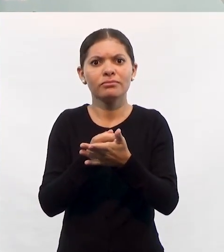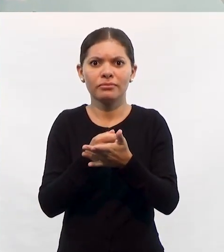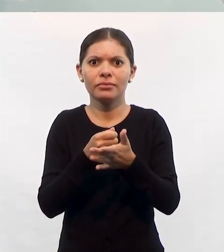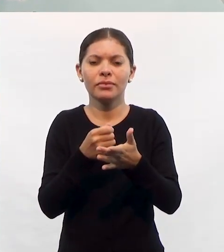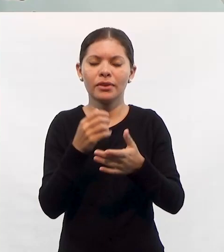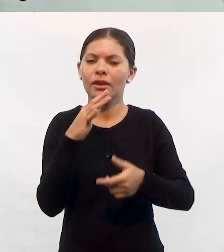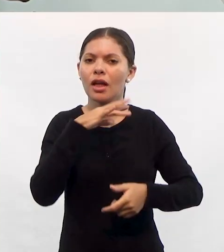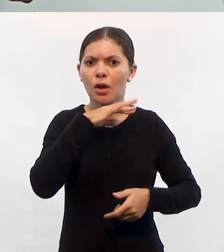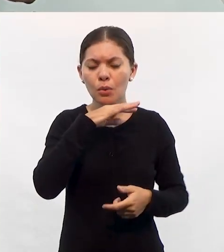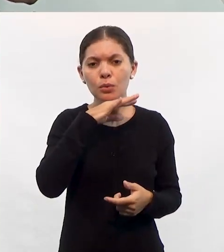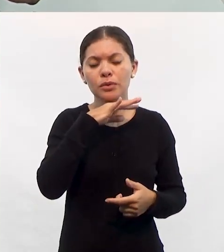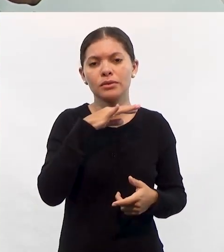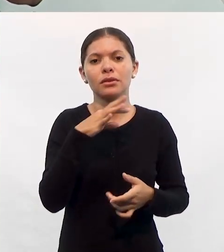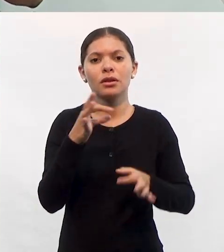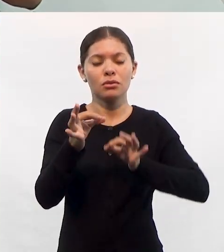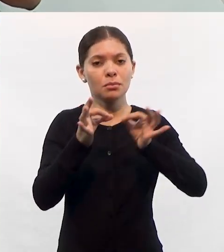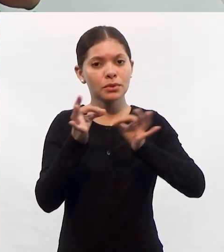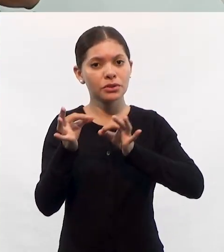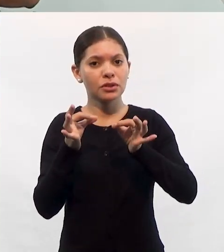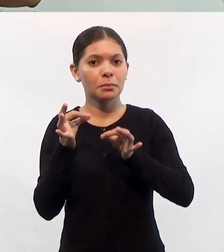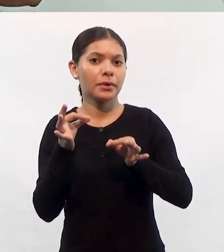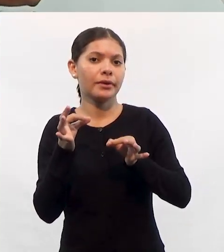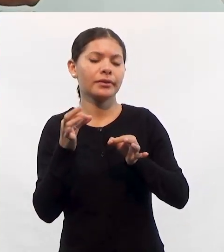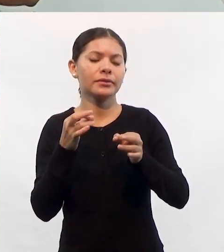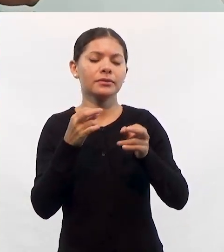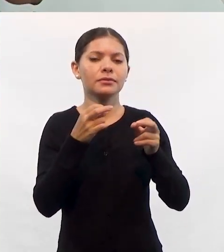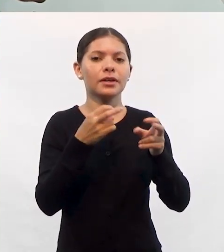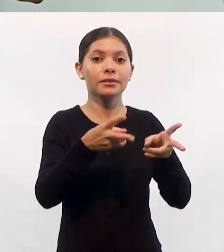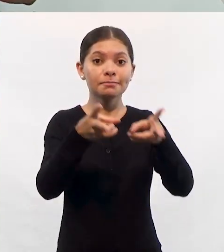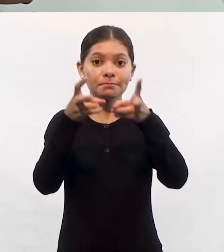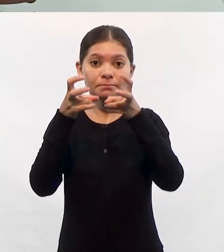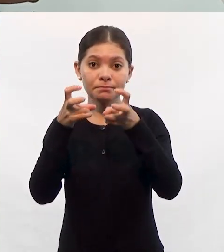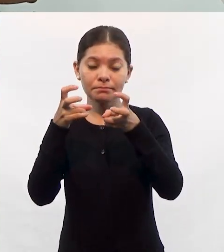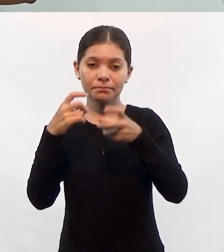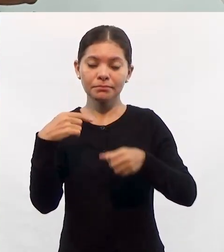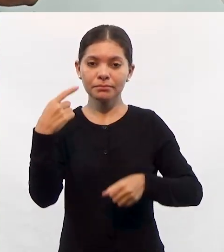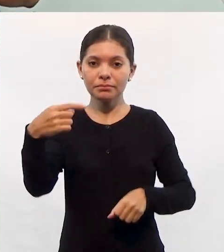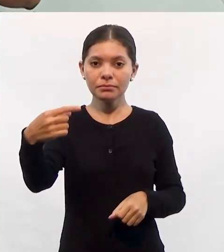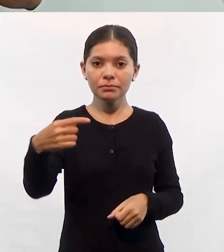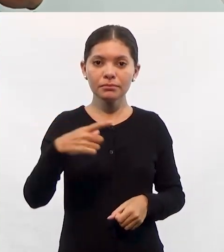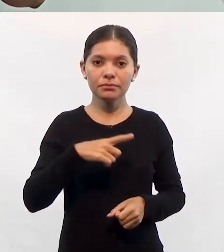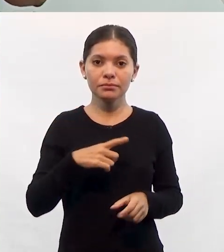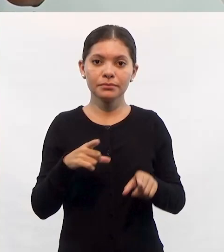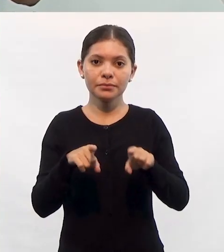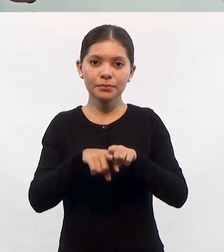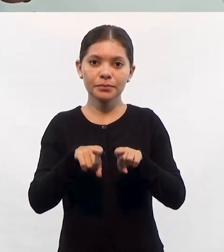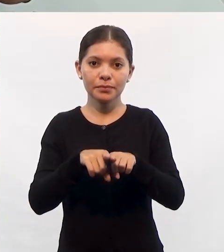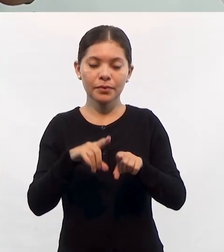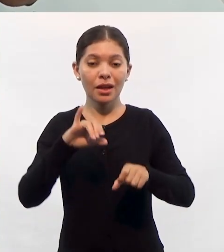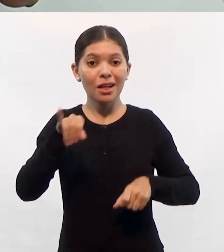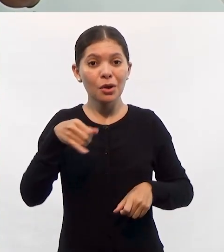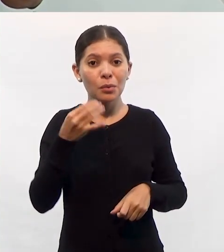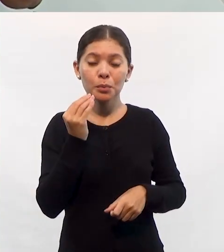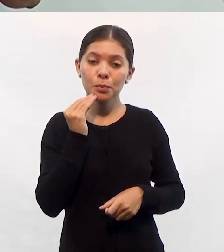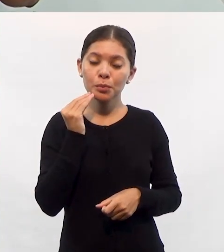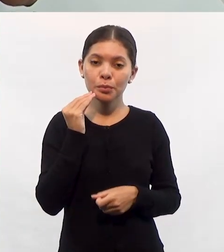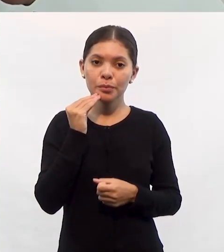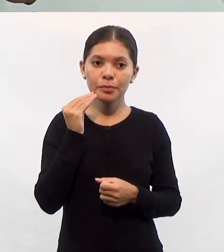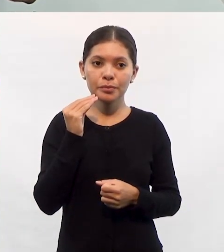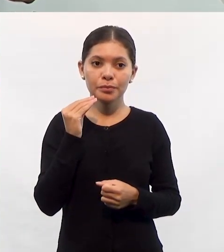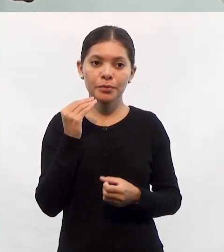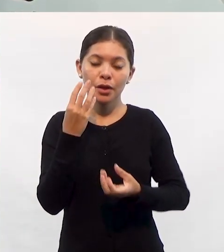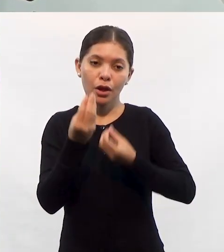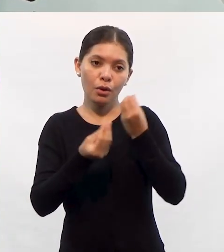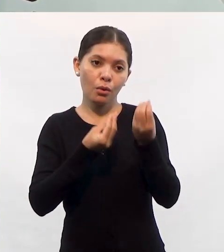no planejamento nós vamos identificar isso depois nós temos também as oportunidades podemos